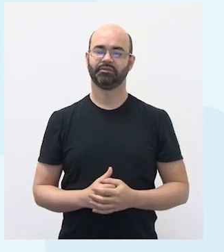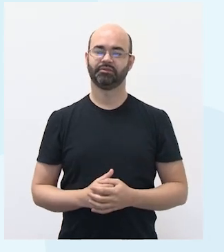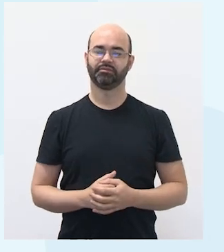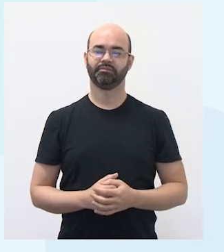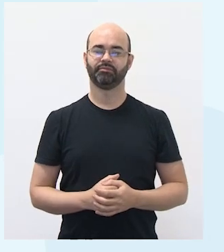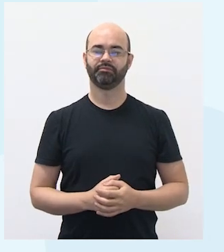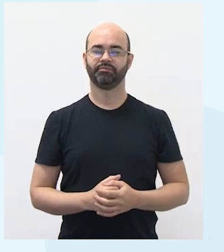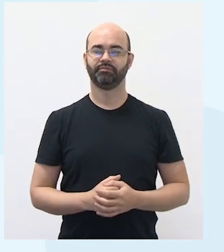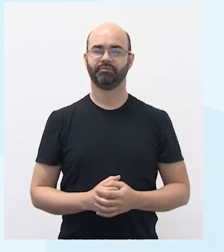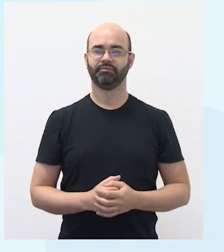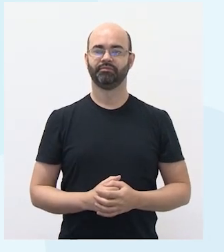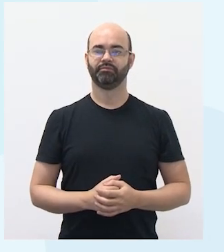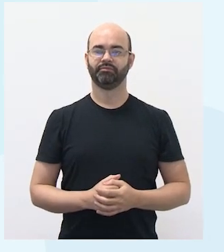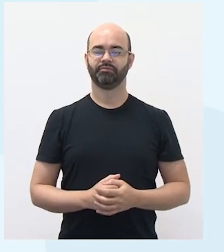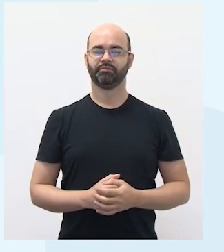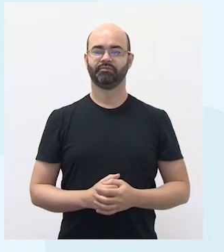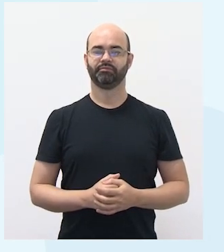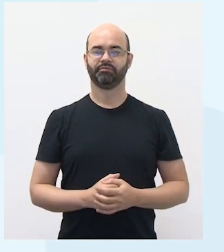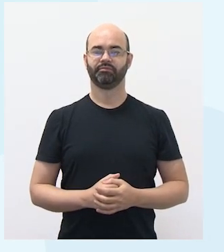por favor.